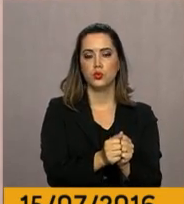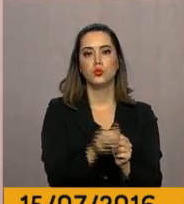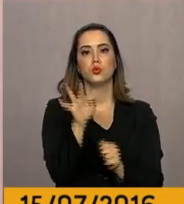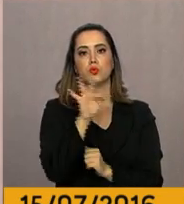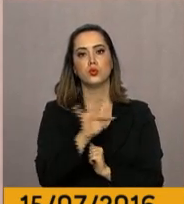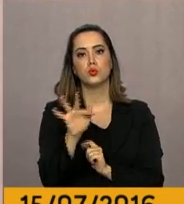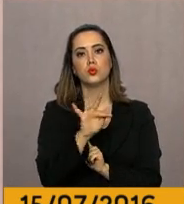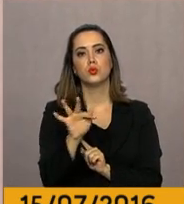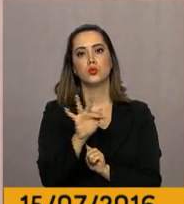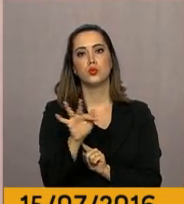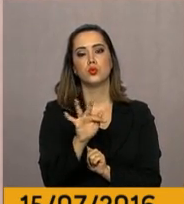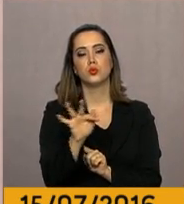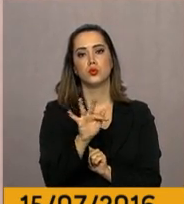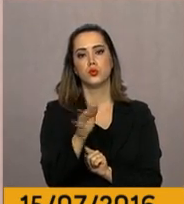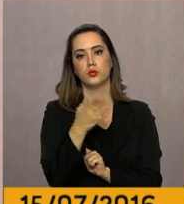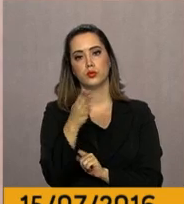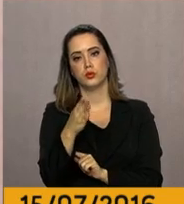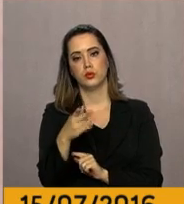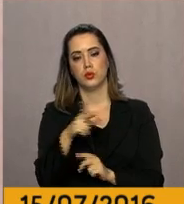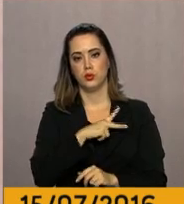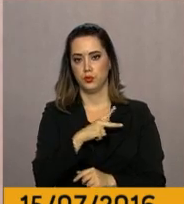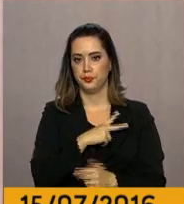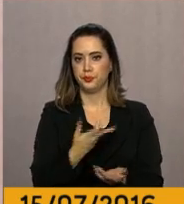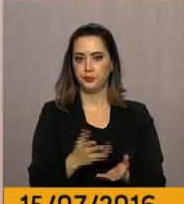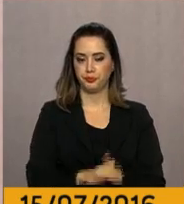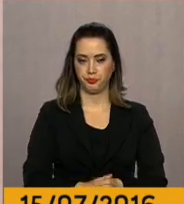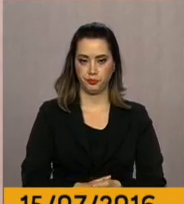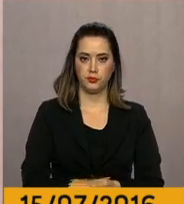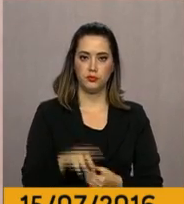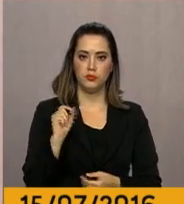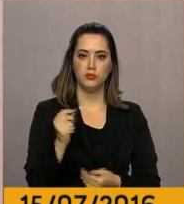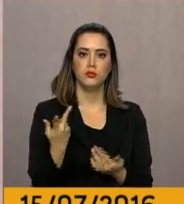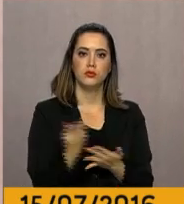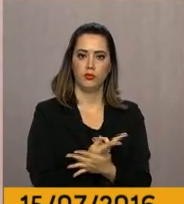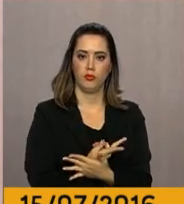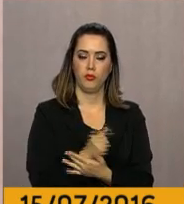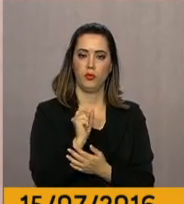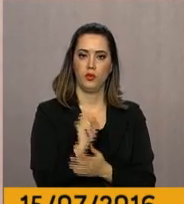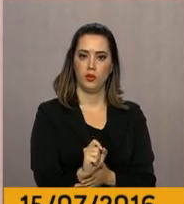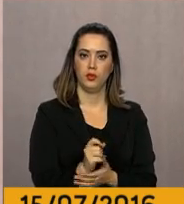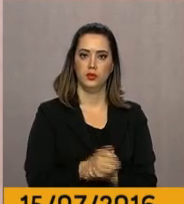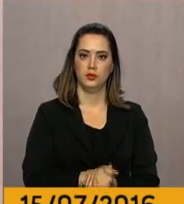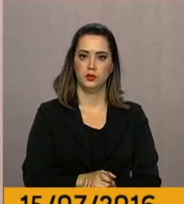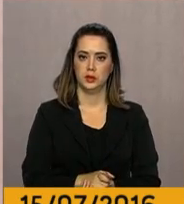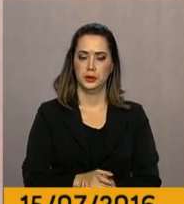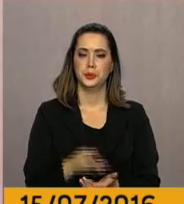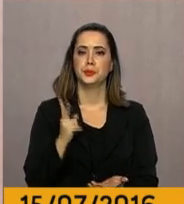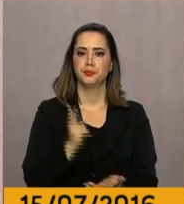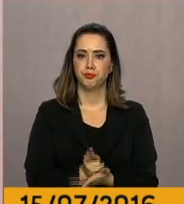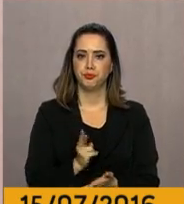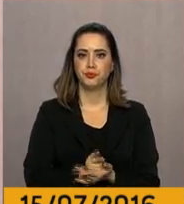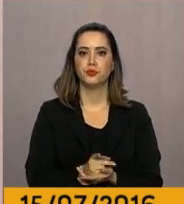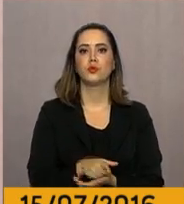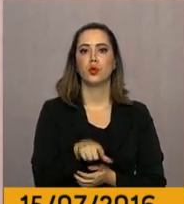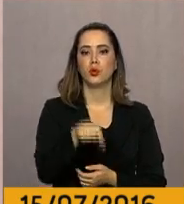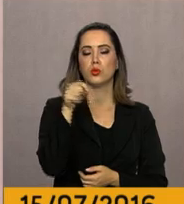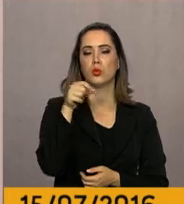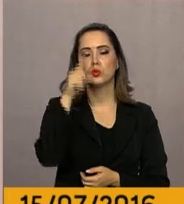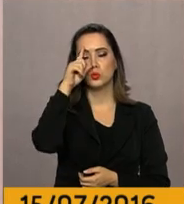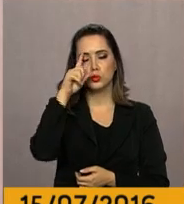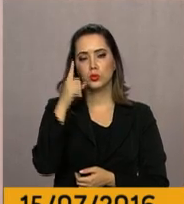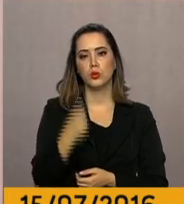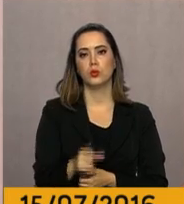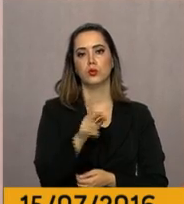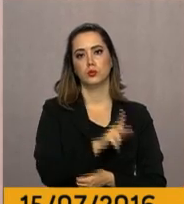ensino superior no nosso país. Ocorre que, mesmo diante da decisão do presidente de repor o